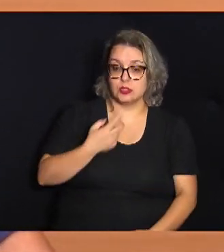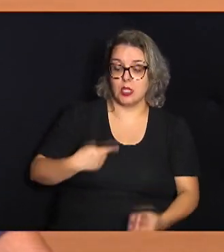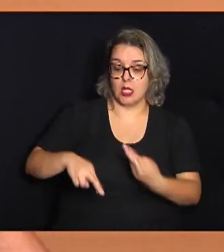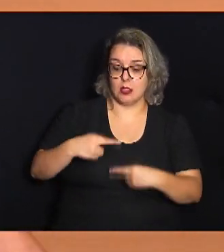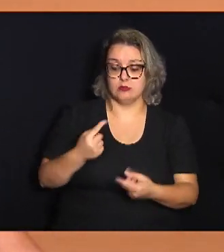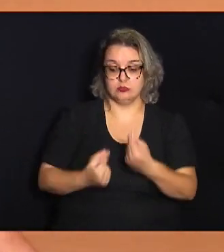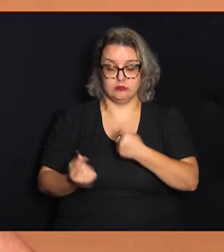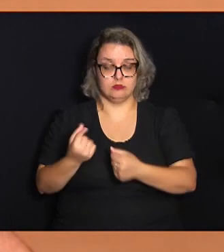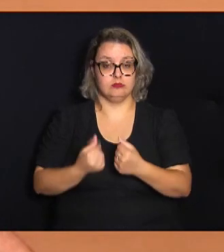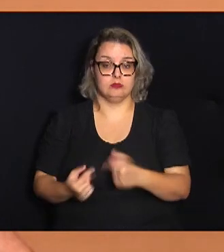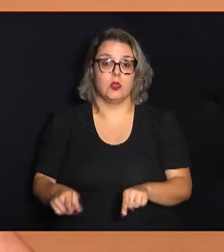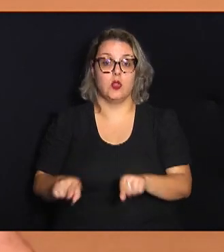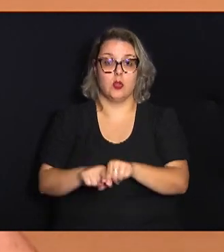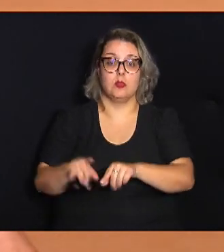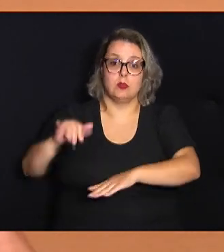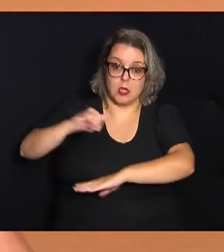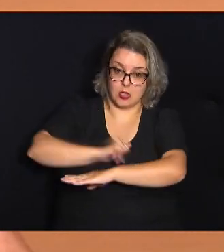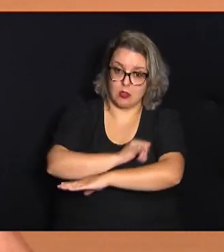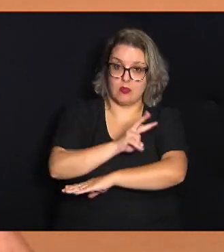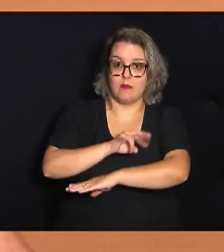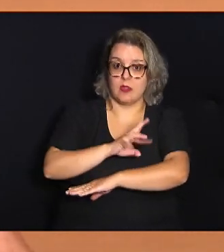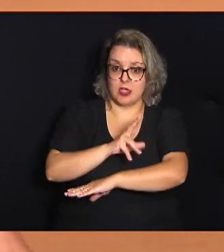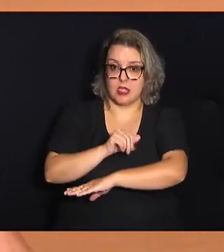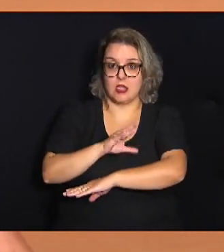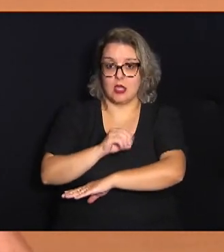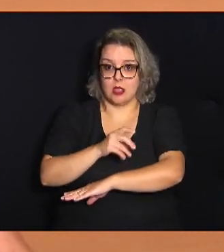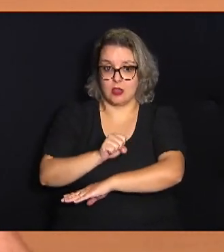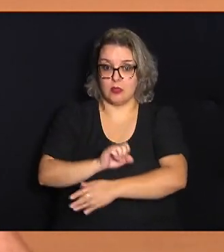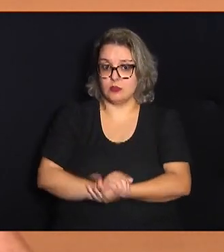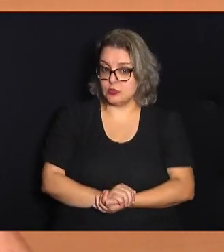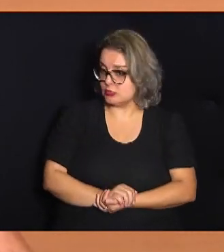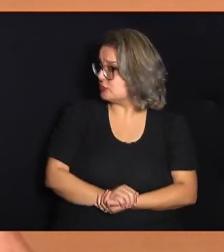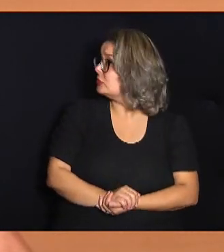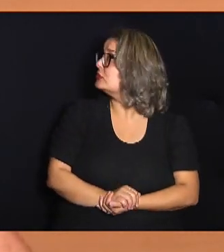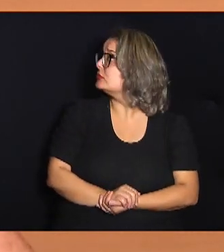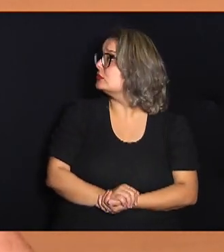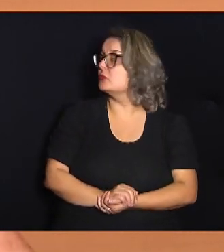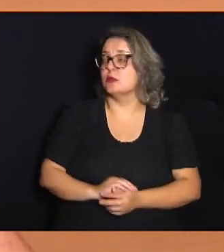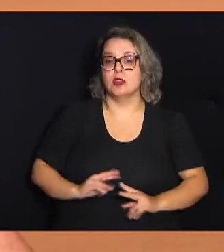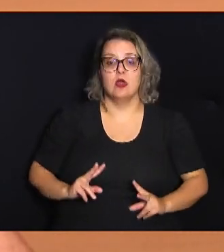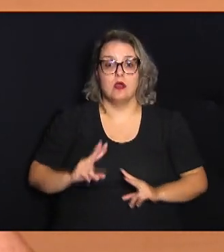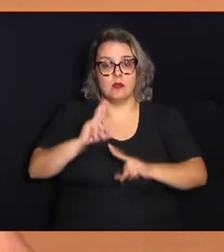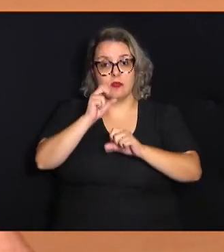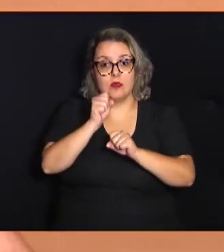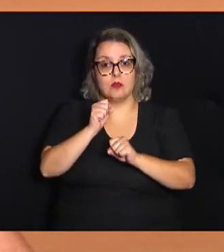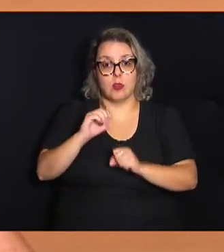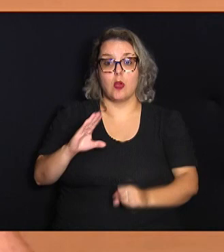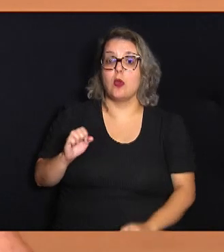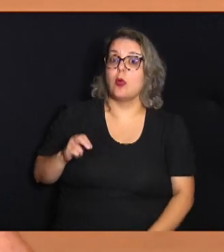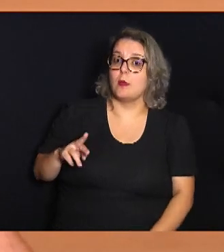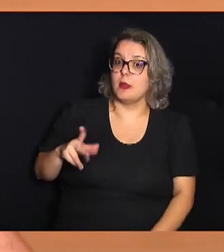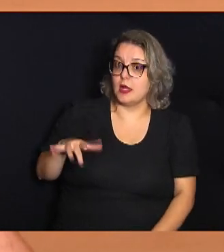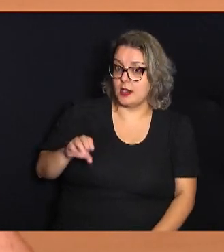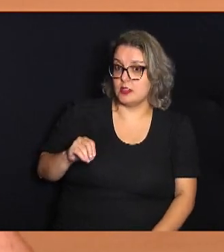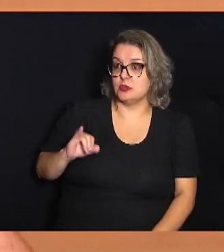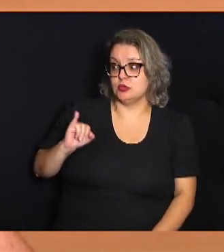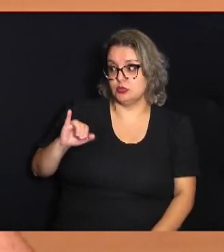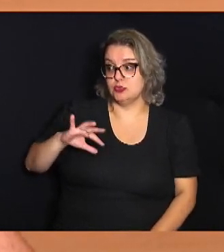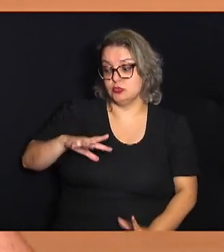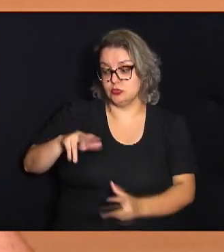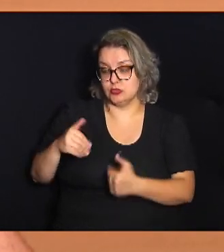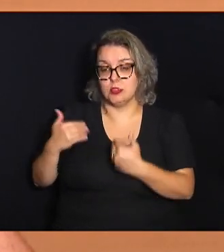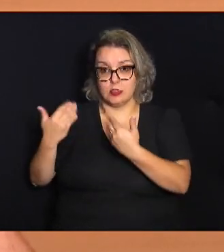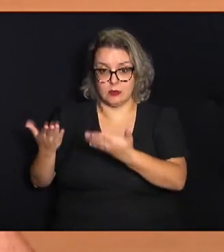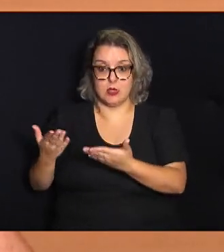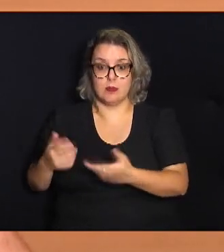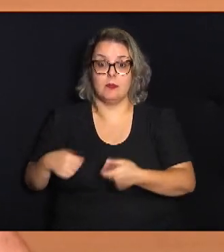econômicas com o aeroporto de Viracopos. Para fortalecer o comércio exterior, tem que ter uma economia fortalecida. E temos